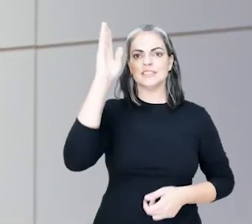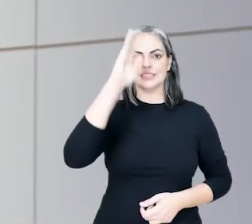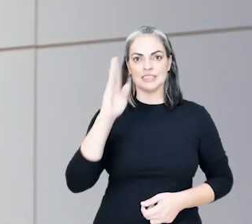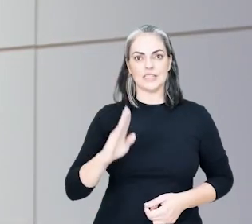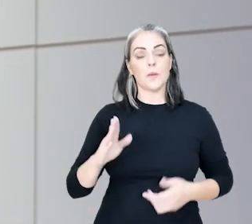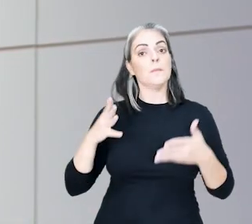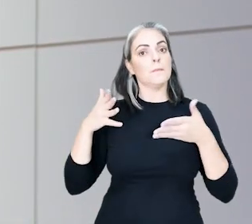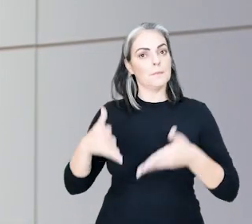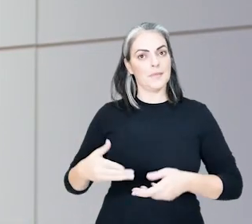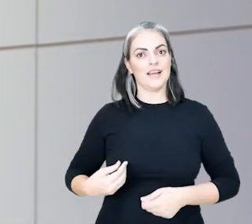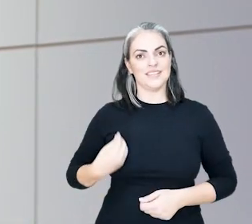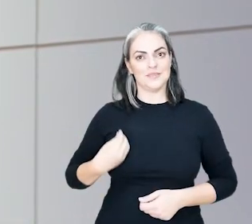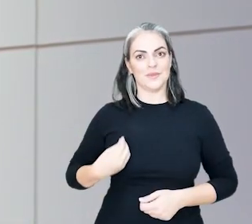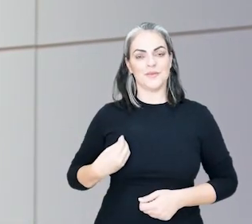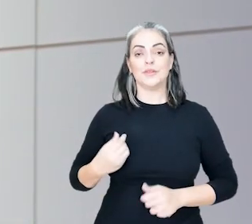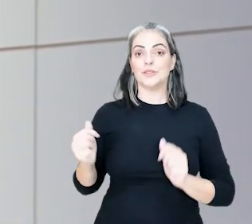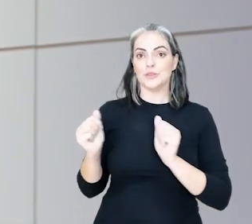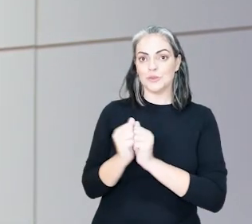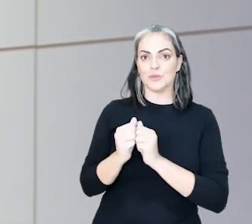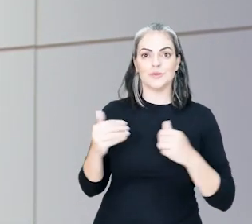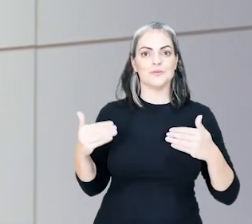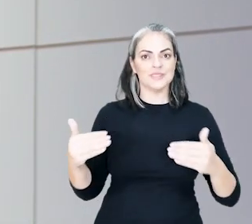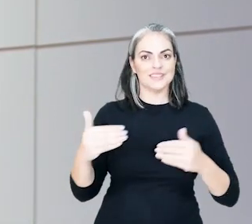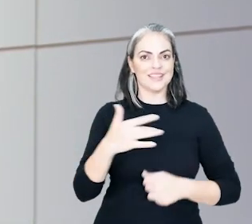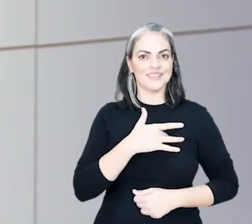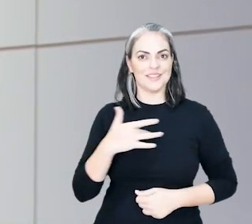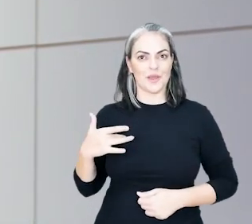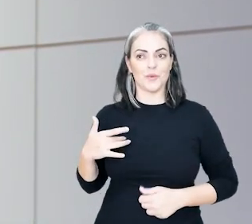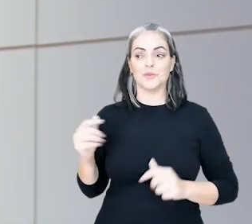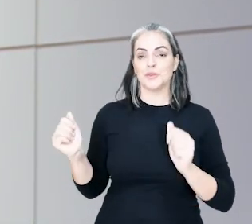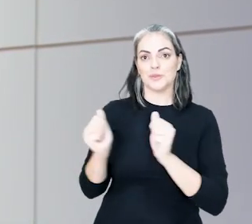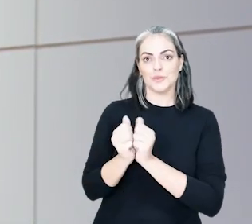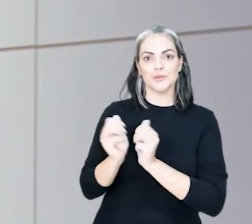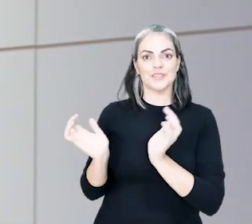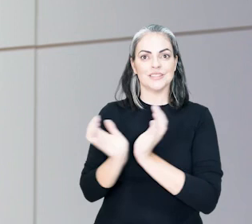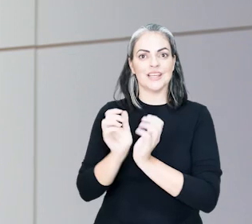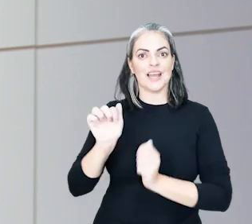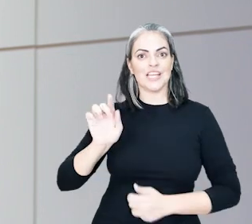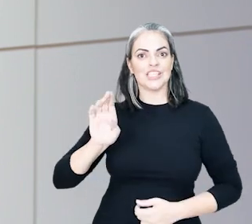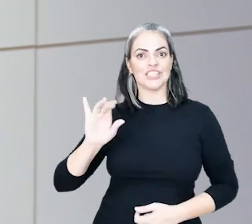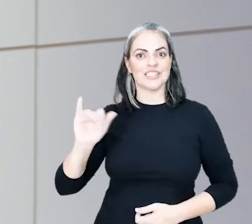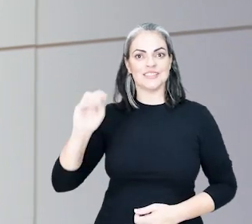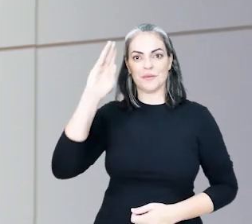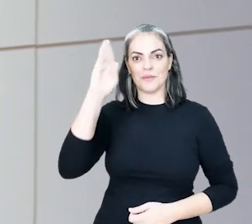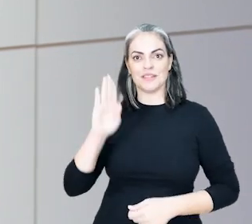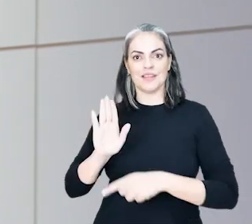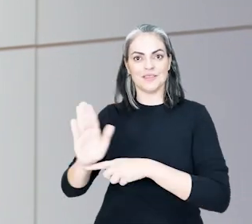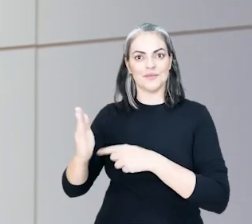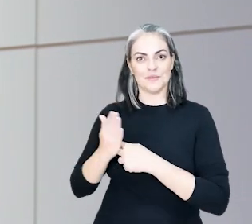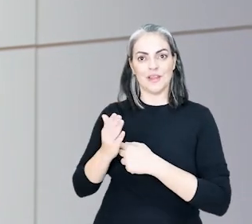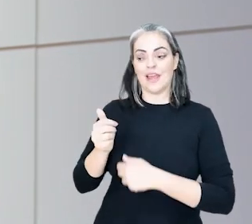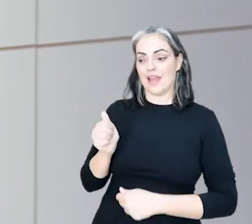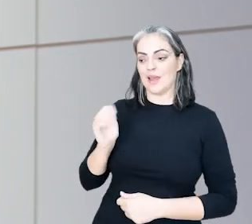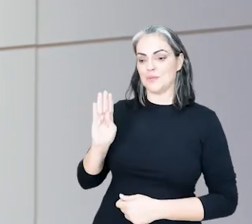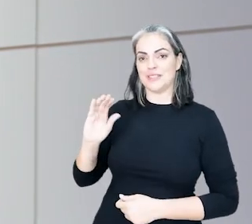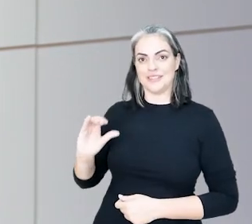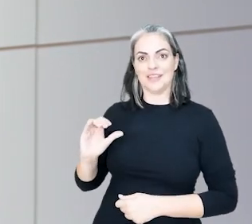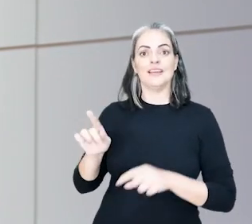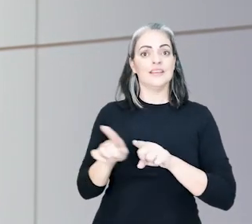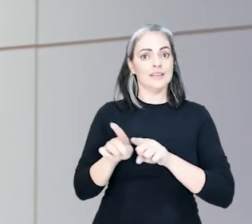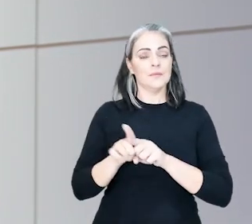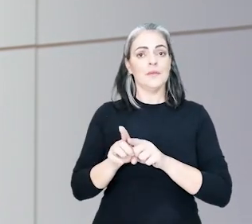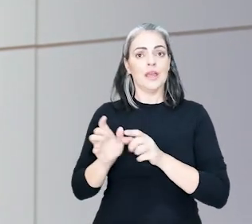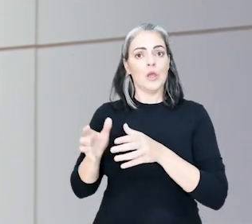A Defesa Civil Nacional esteve participando junto com o Ministério da Saúde, com a Agência Brasileira de Cooperação, ABC,